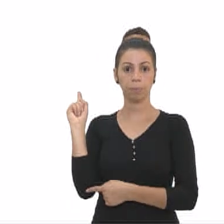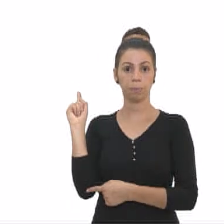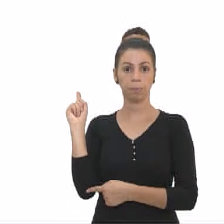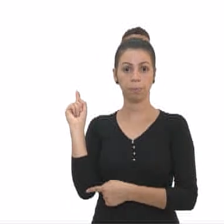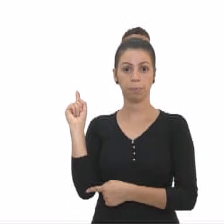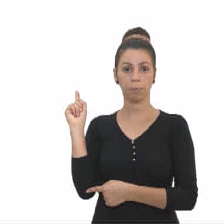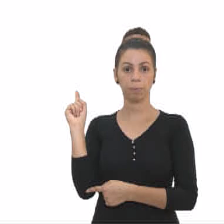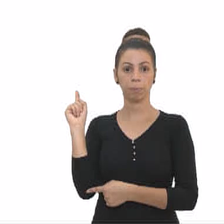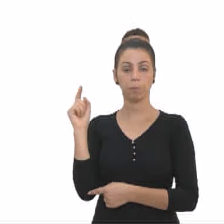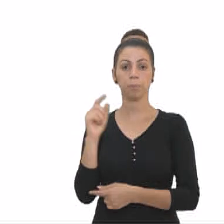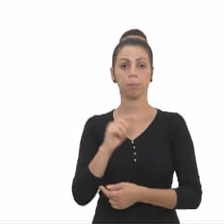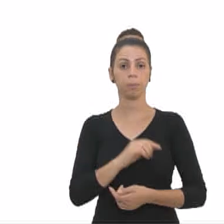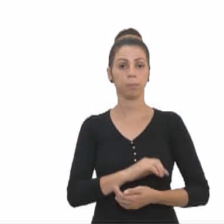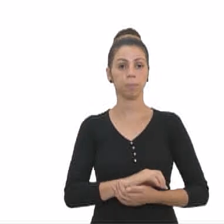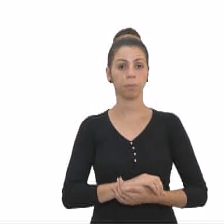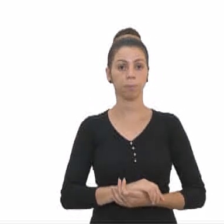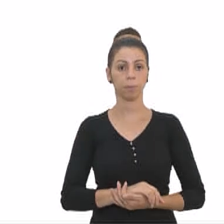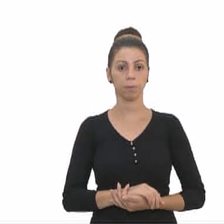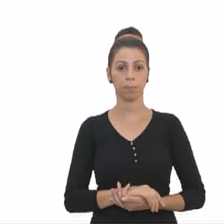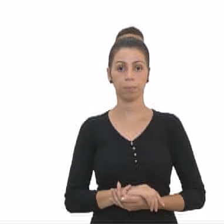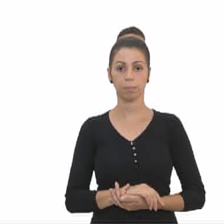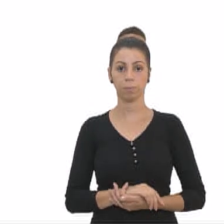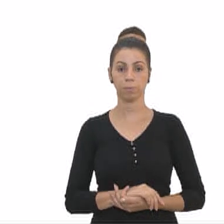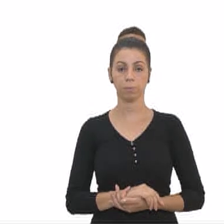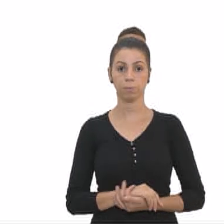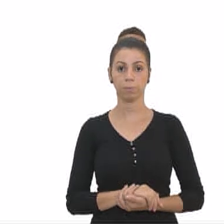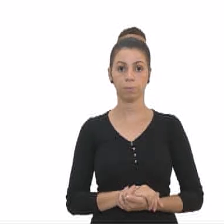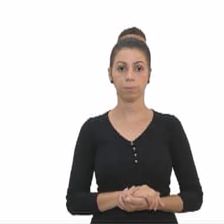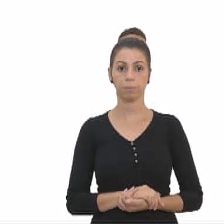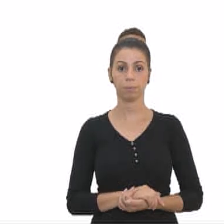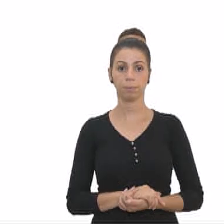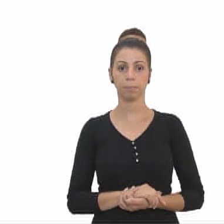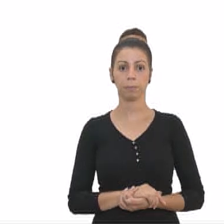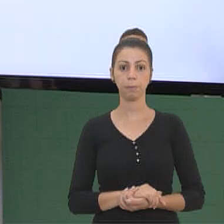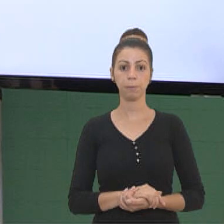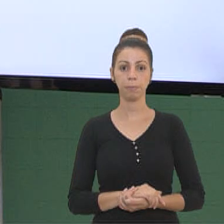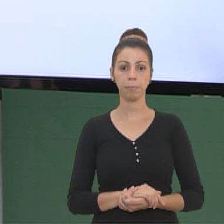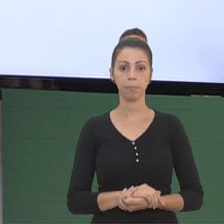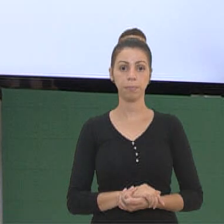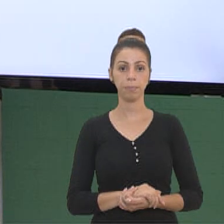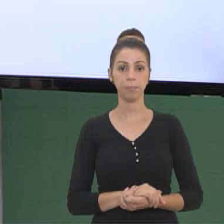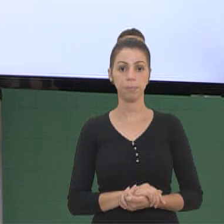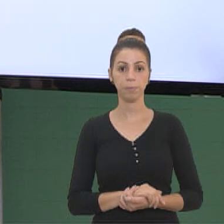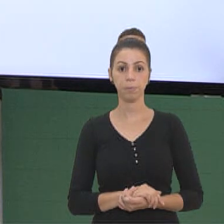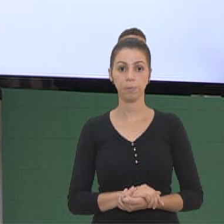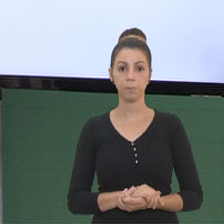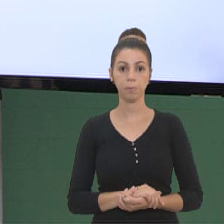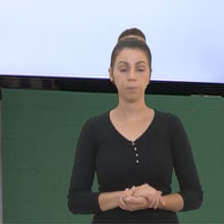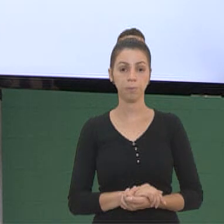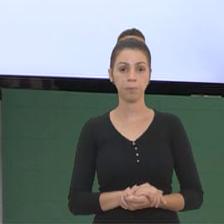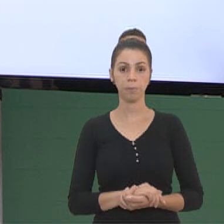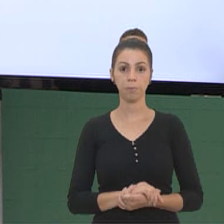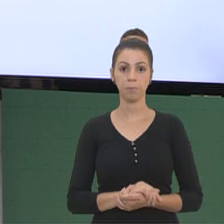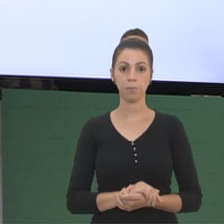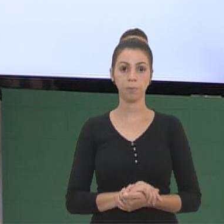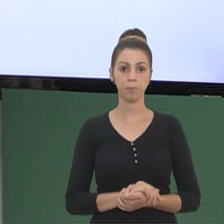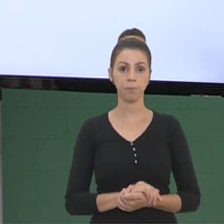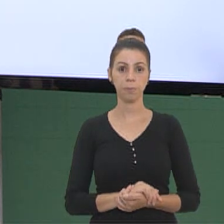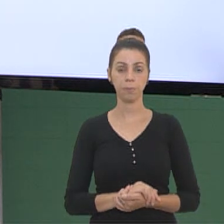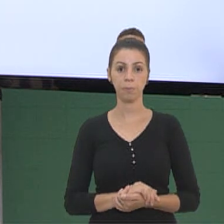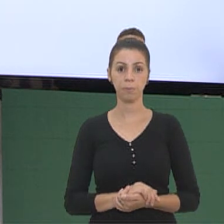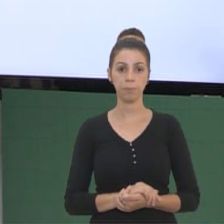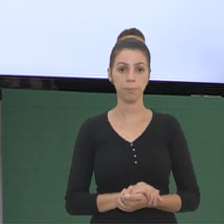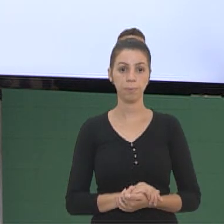de Gaturro está dando uma ordem, dando uma permissão ou